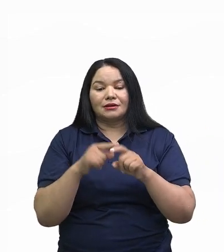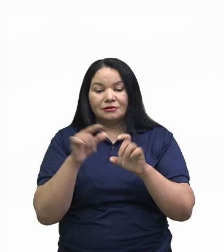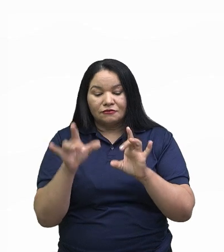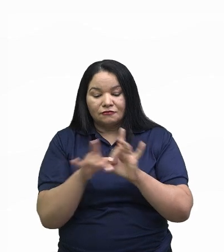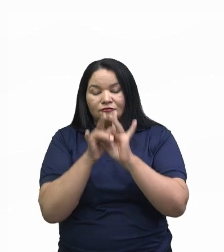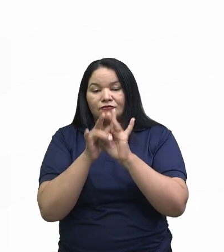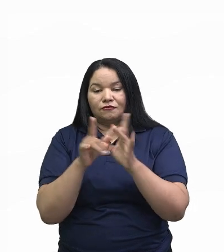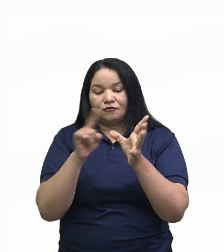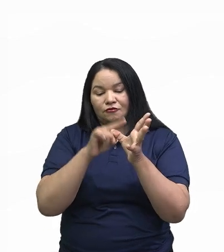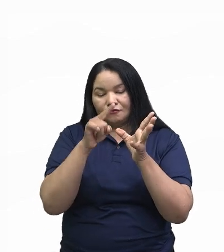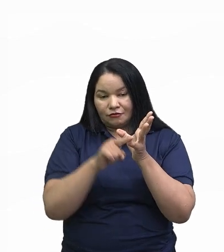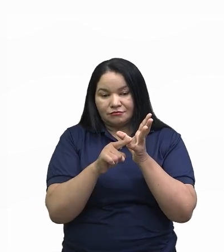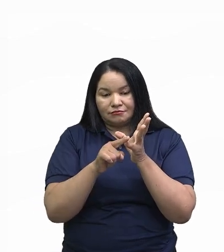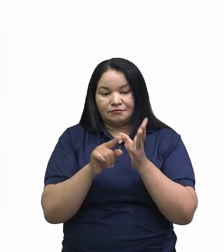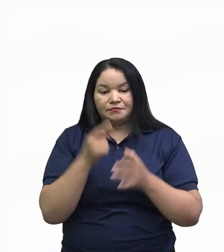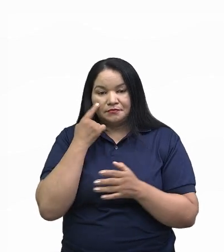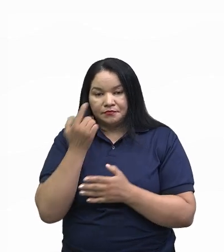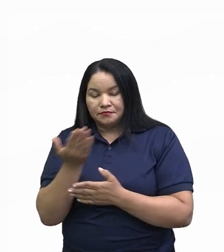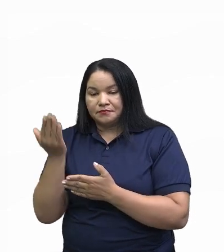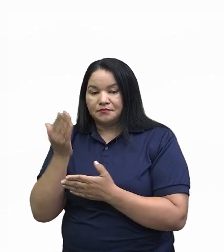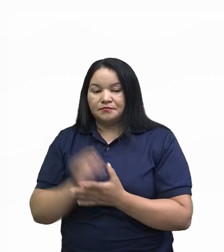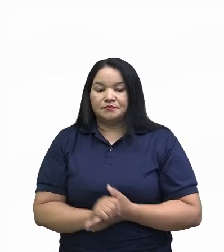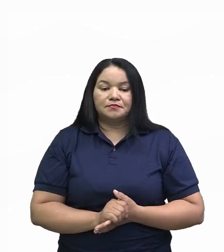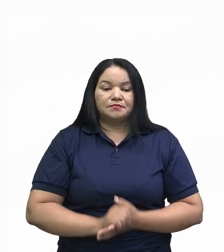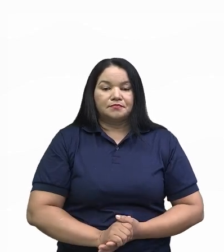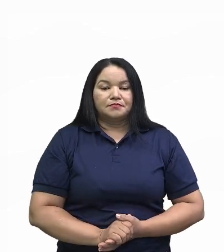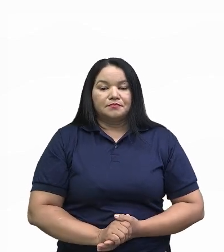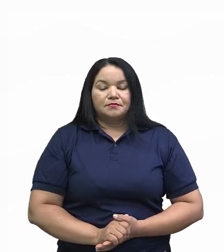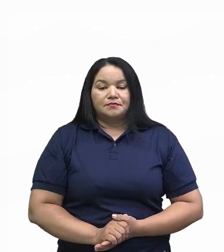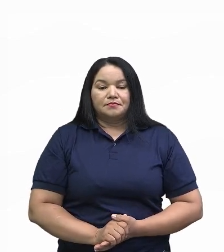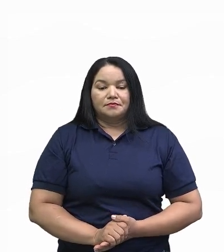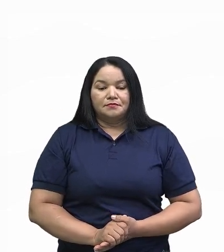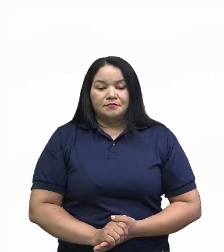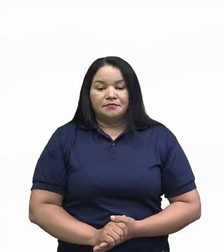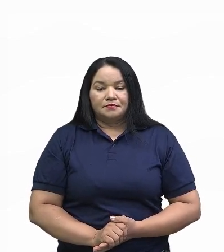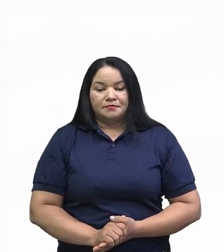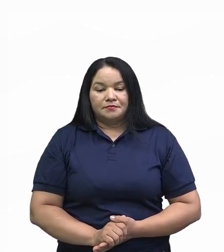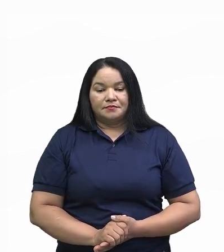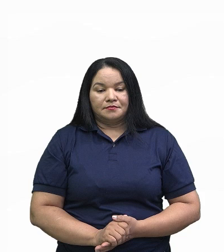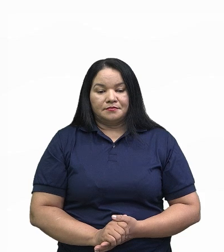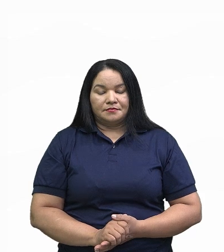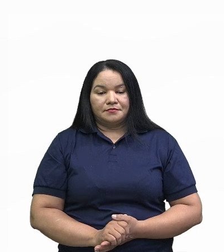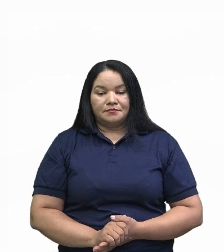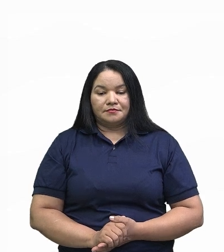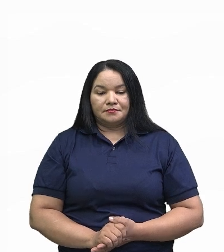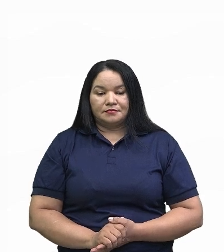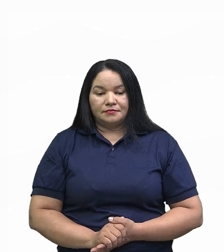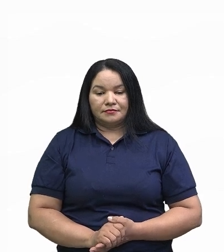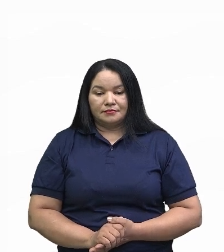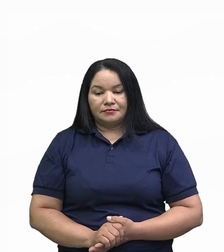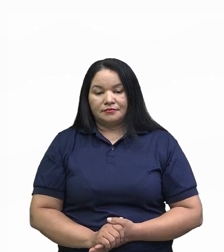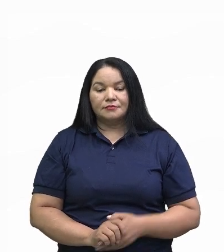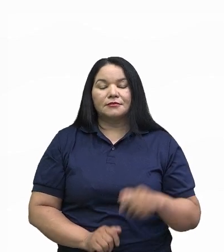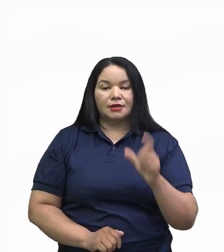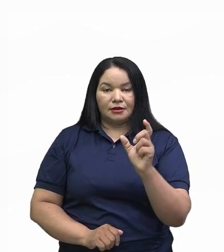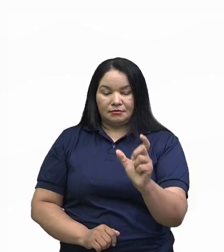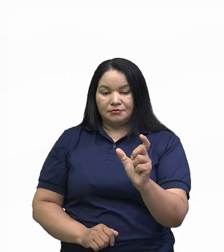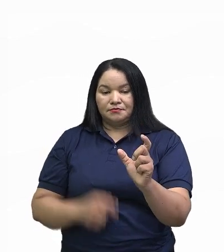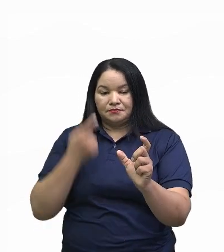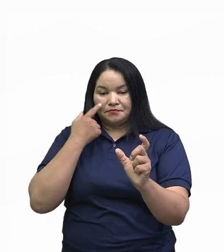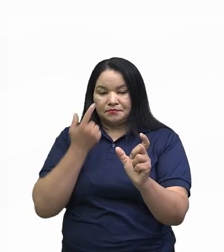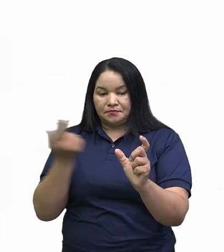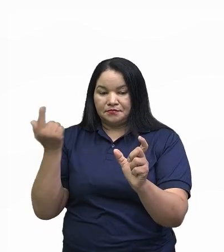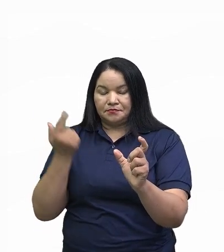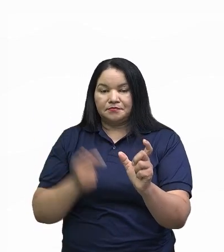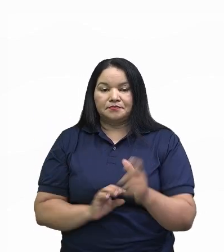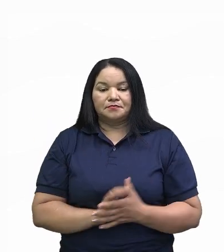anterior. Então, observe que aí, na palavra saída, né, como vocês